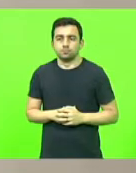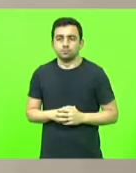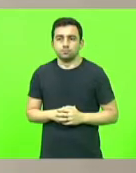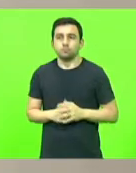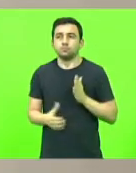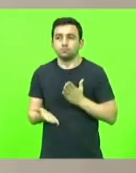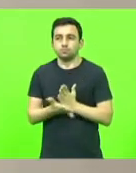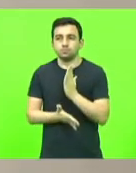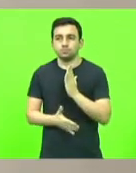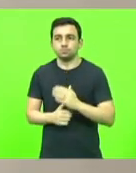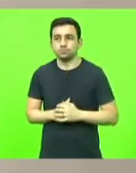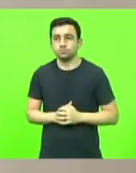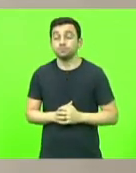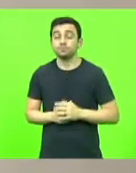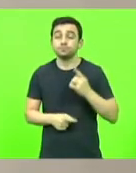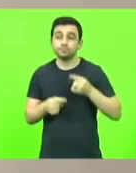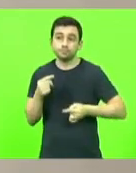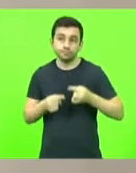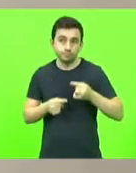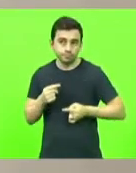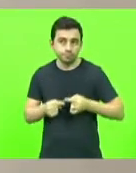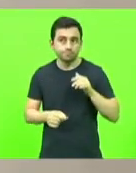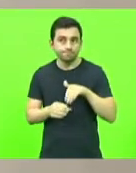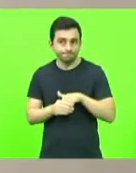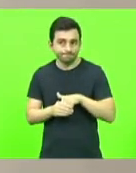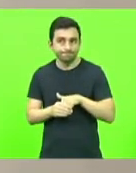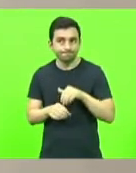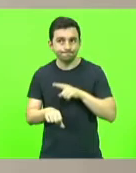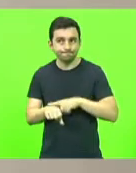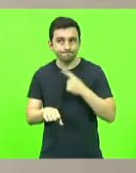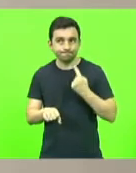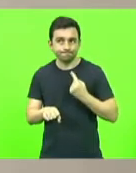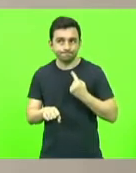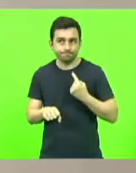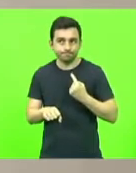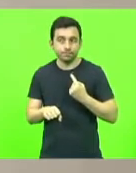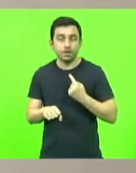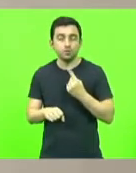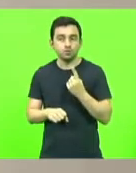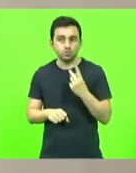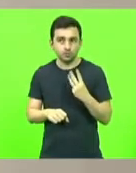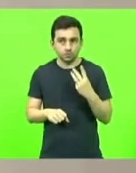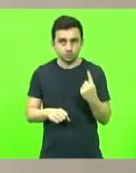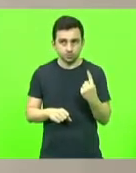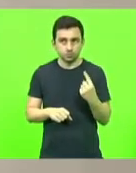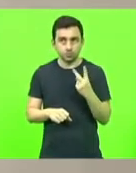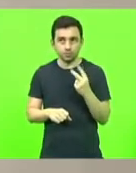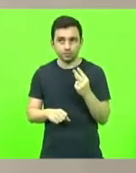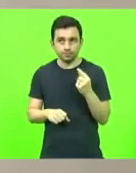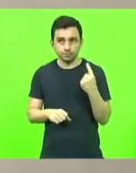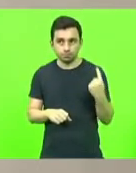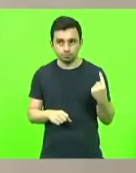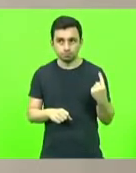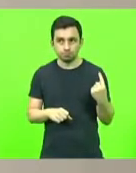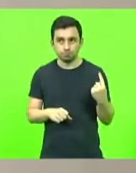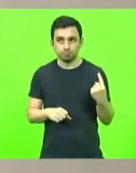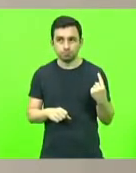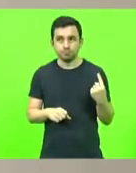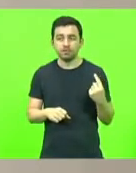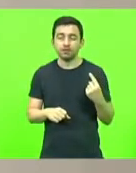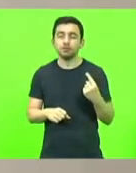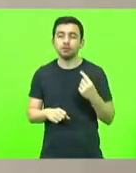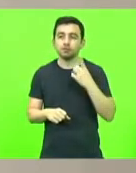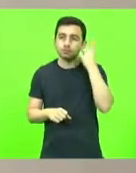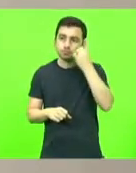Aprovado. Discussão e votação de turno único do projeto lei número 131/2021. Deputado Milton